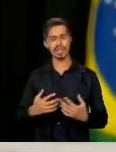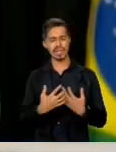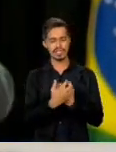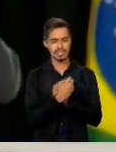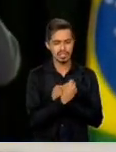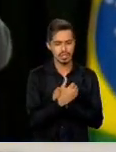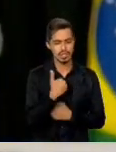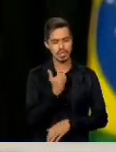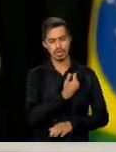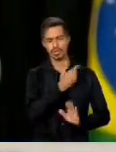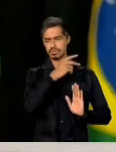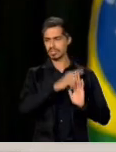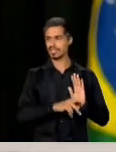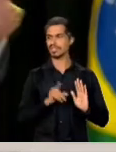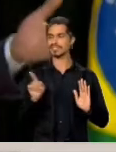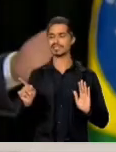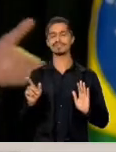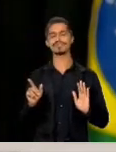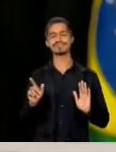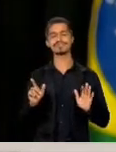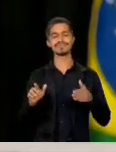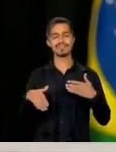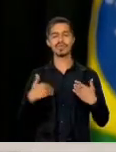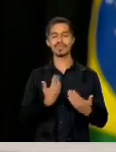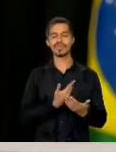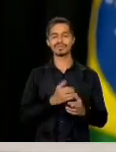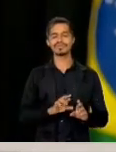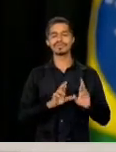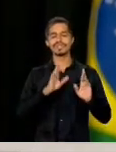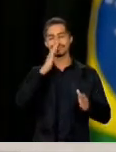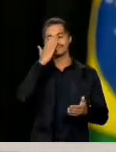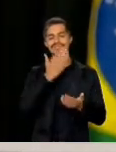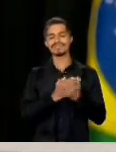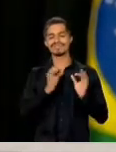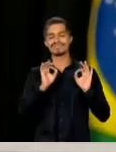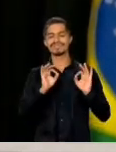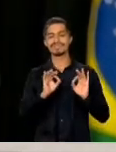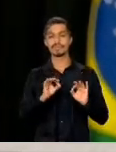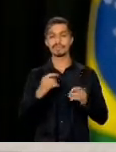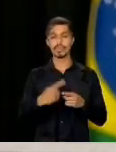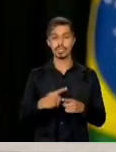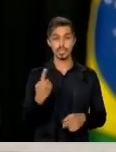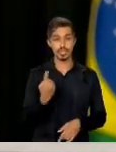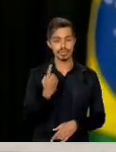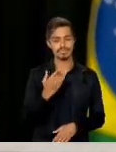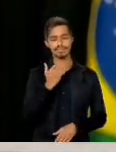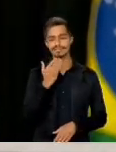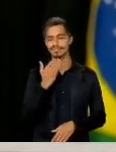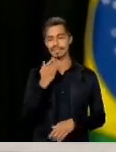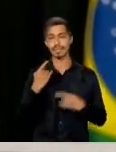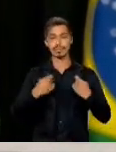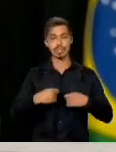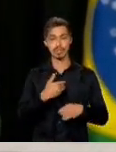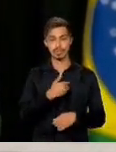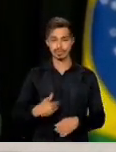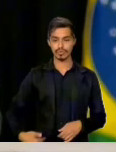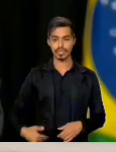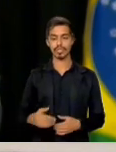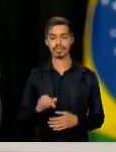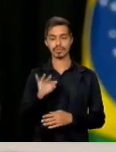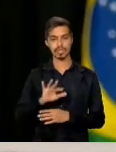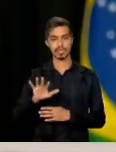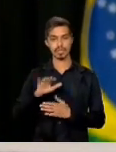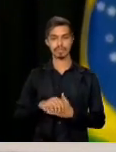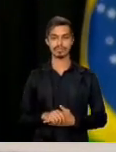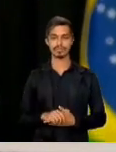projetos, nos deixa confiantes, porque é claro que nós não podemos fazer sozinhos, precisamos muito do governo federal. Então,